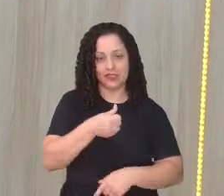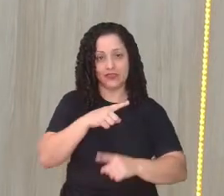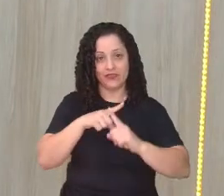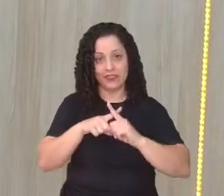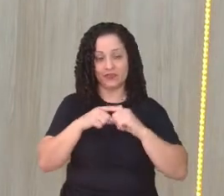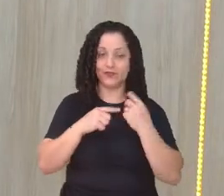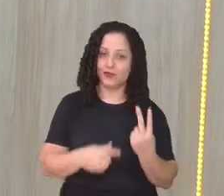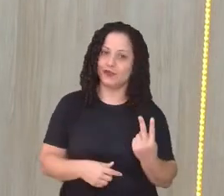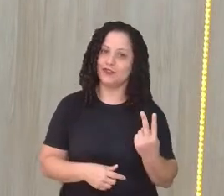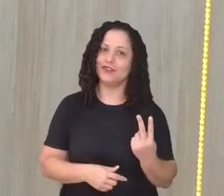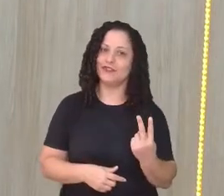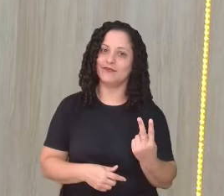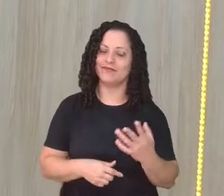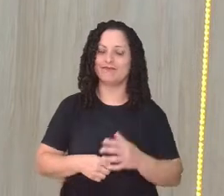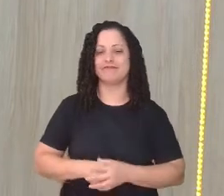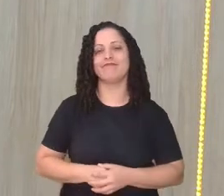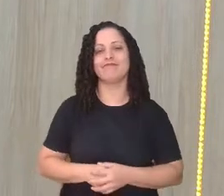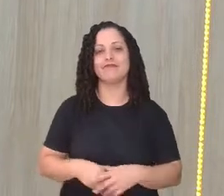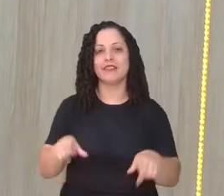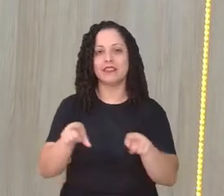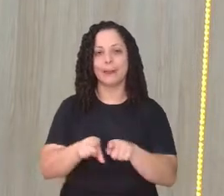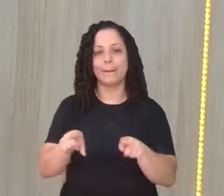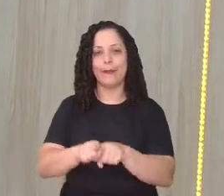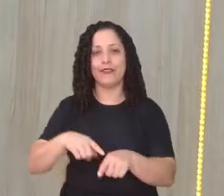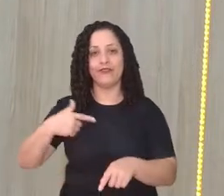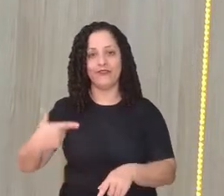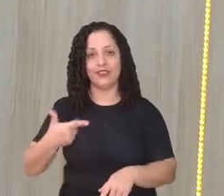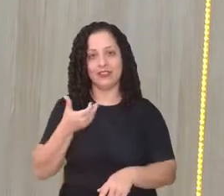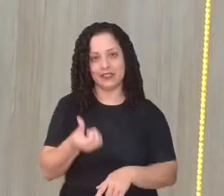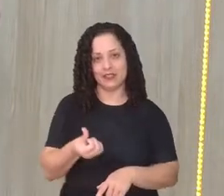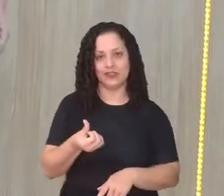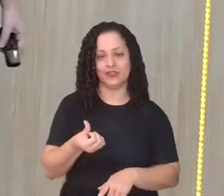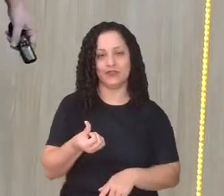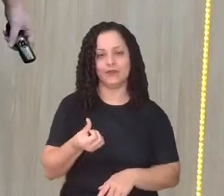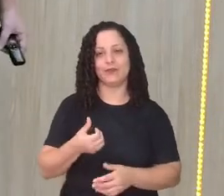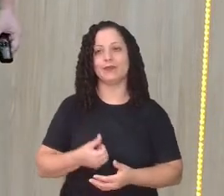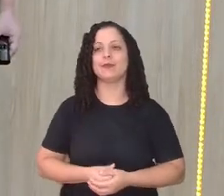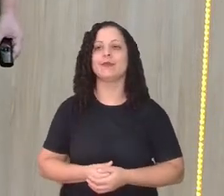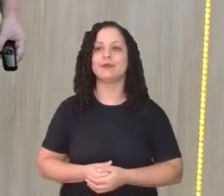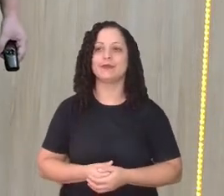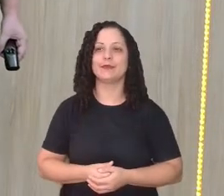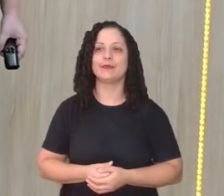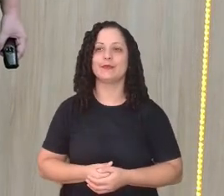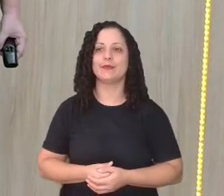2 de 26 e 2 de 14. Bom,